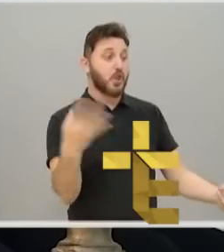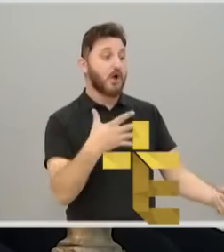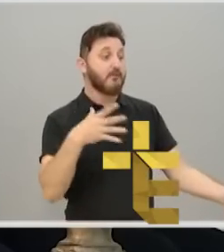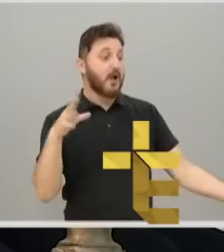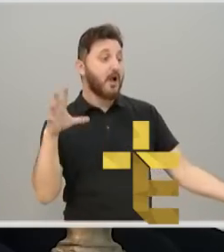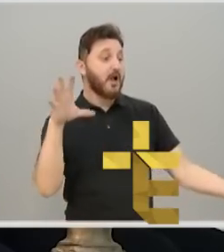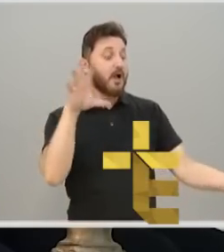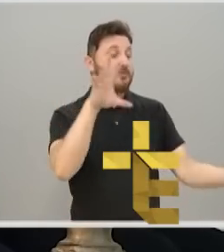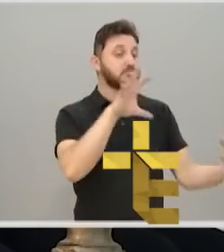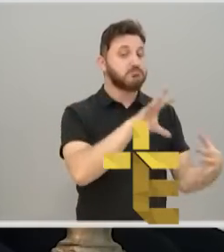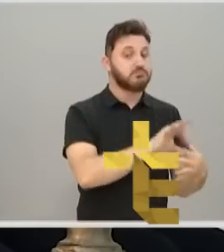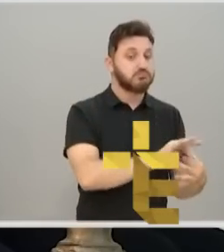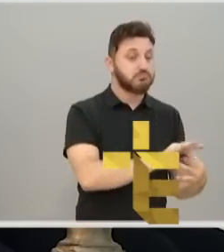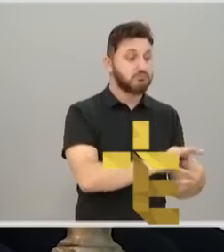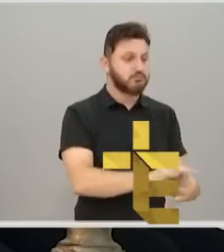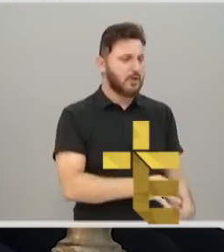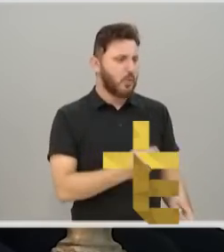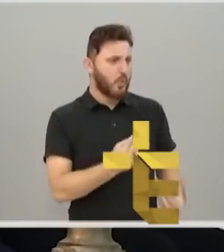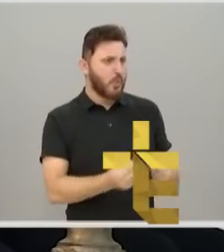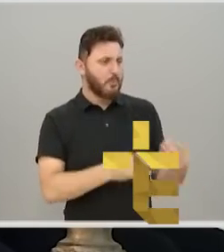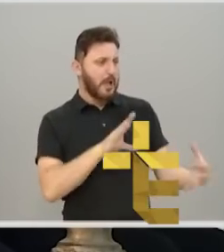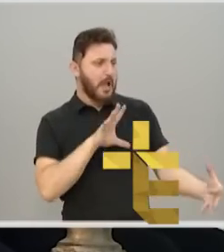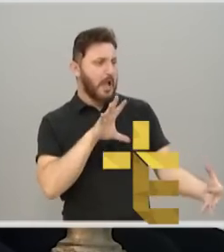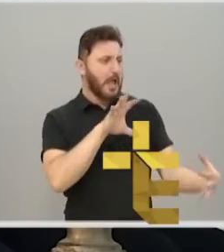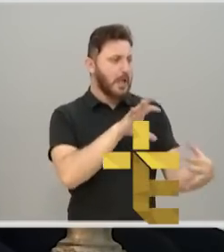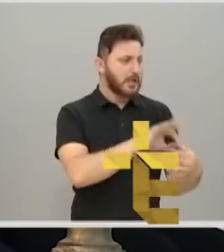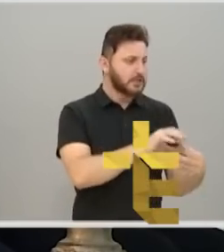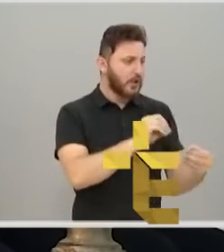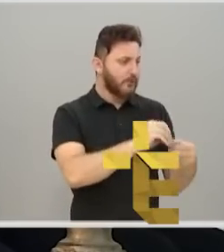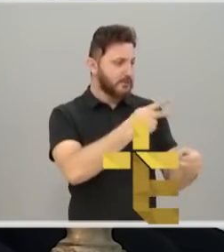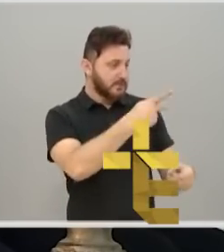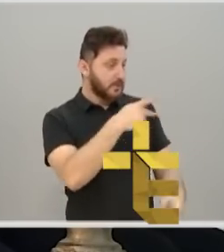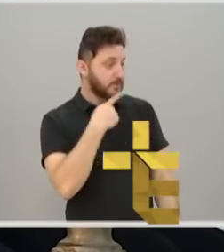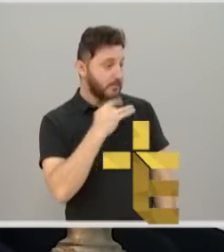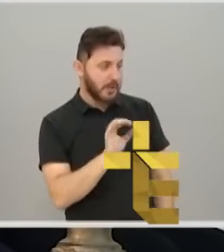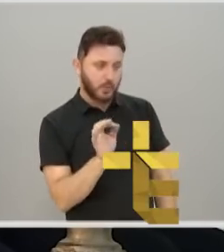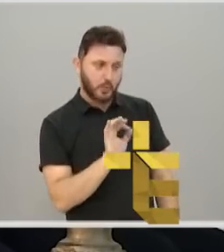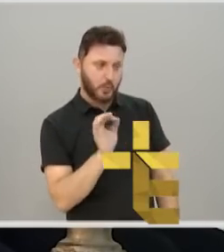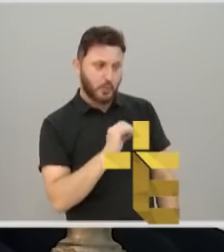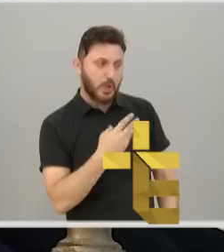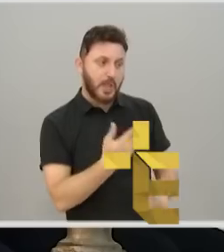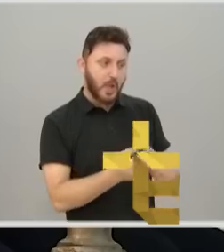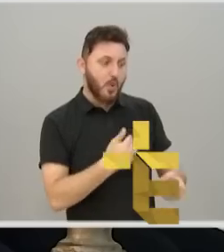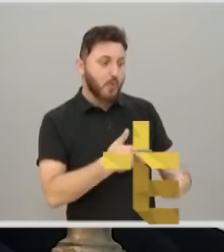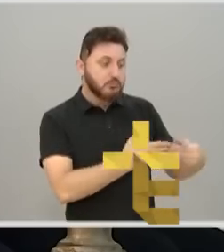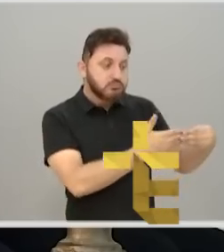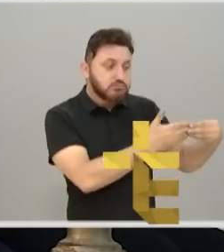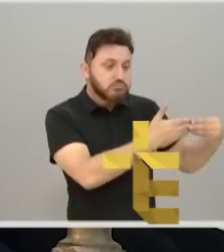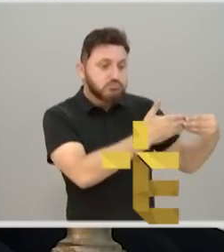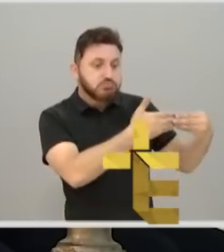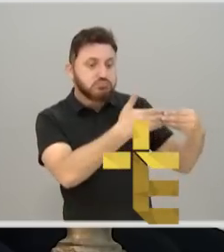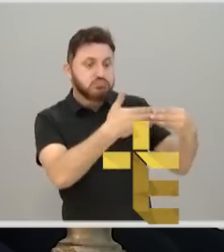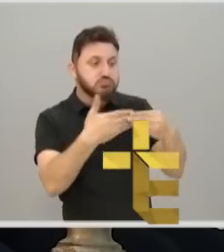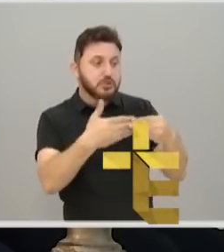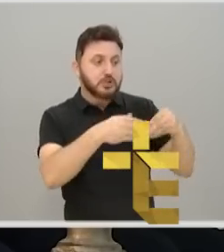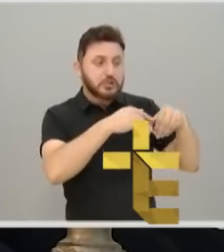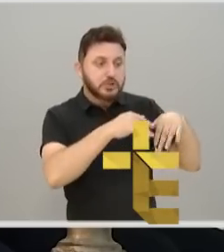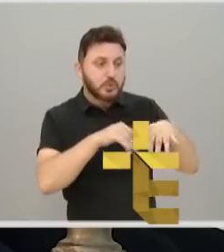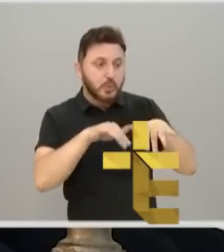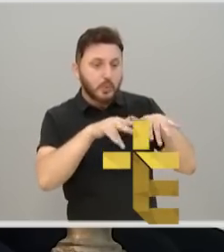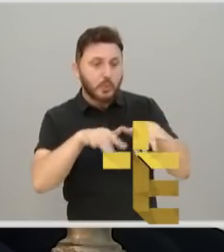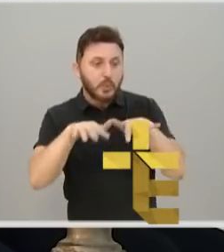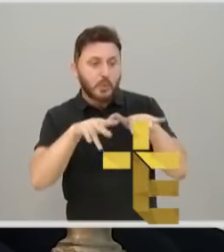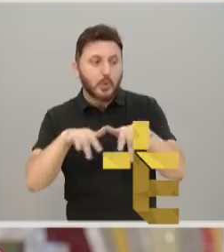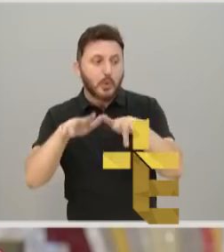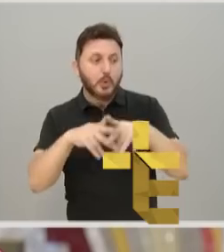aliança, não como a aliança que fiz com seus pais, quando os tomei pela mão para retirá-los da terra